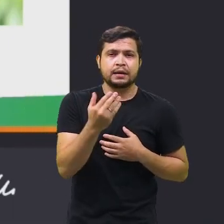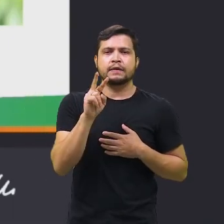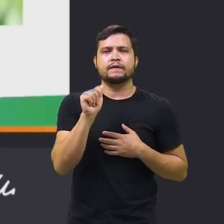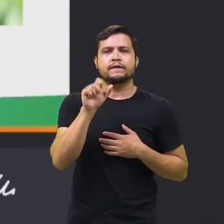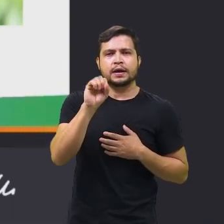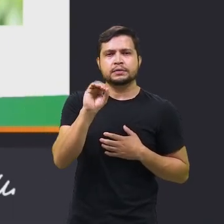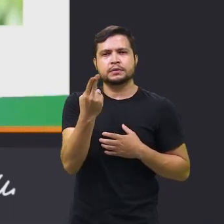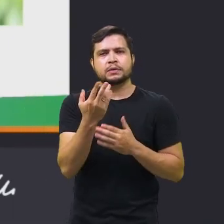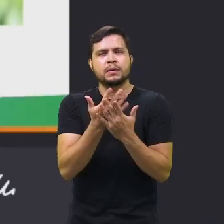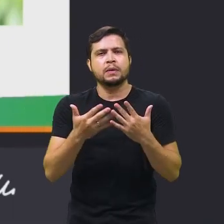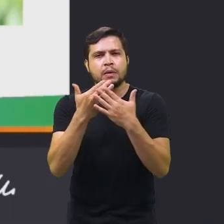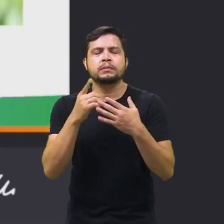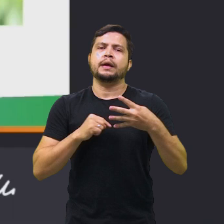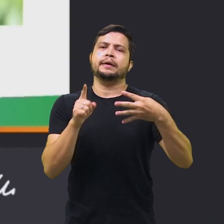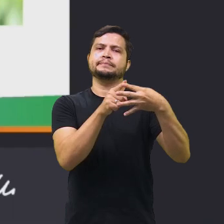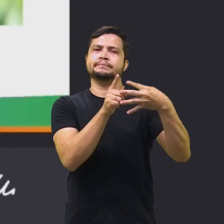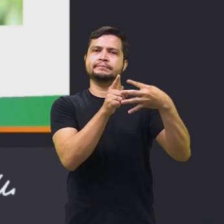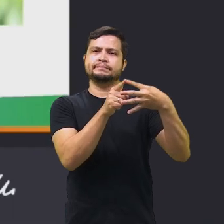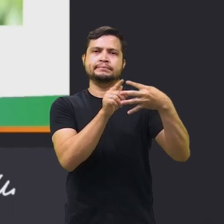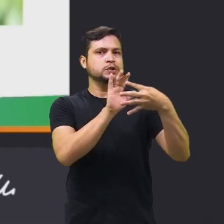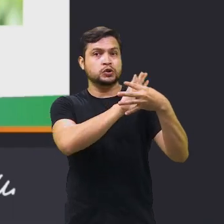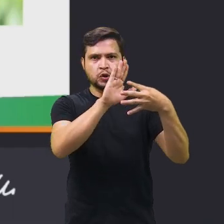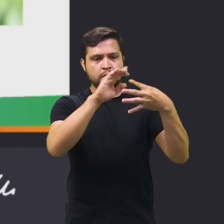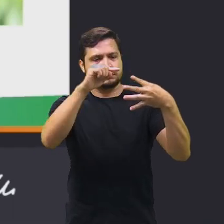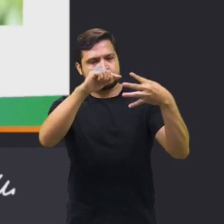sem tecidos condutores, são as briófitas.